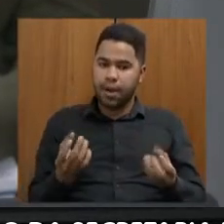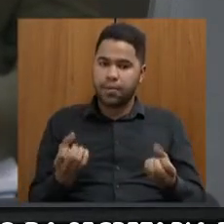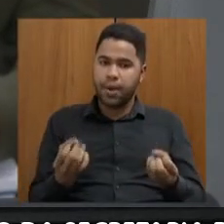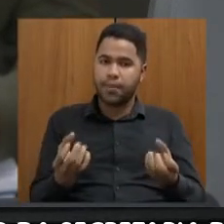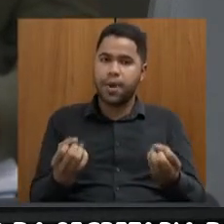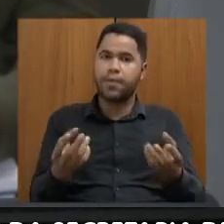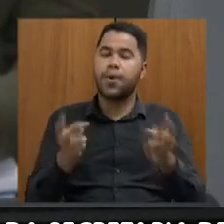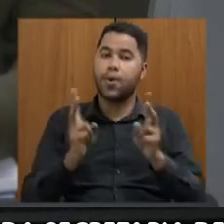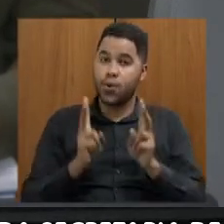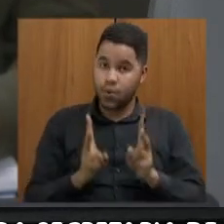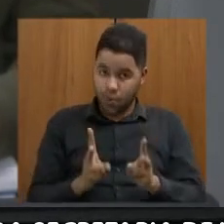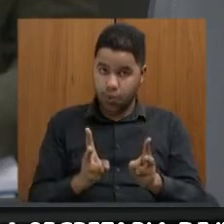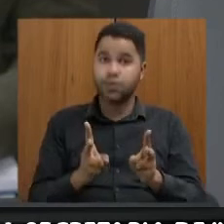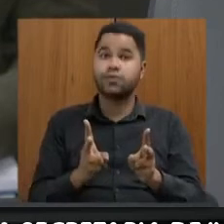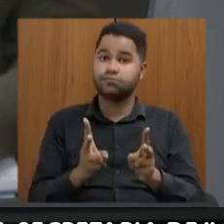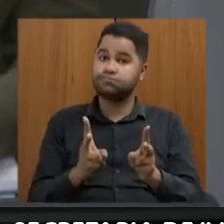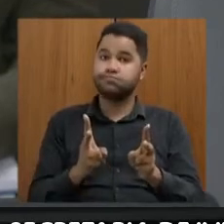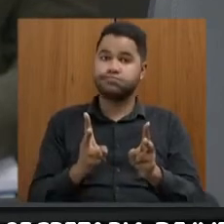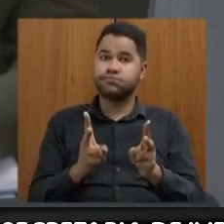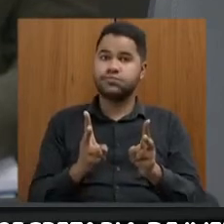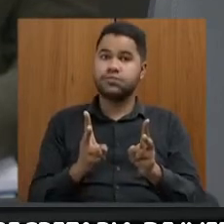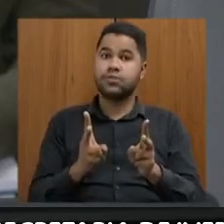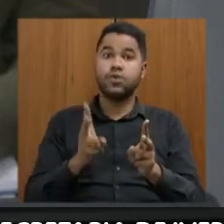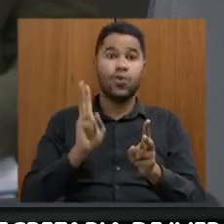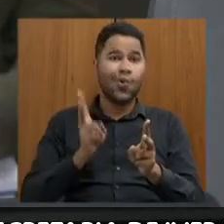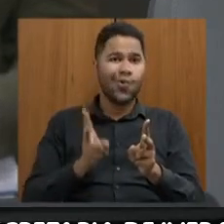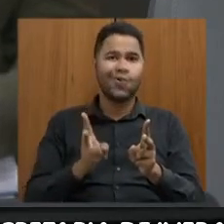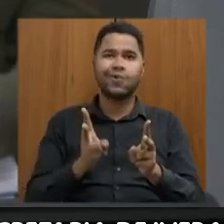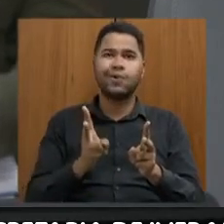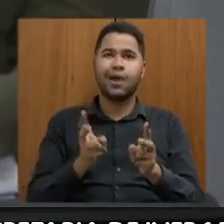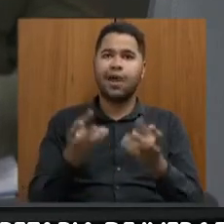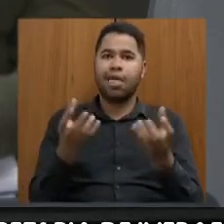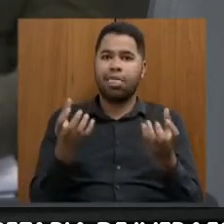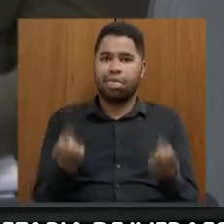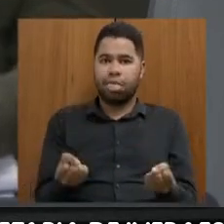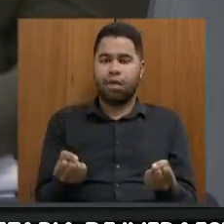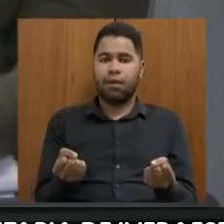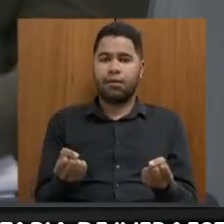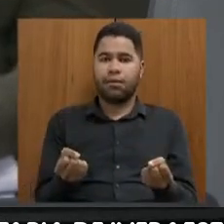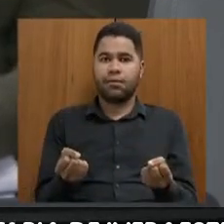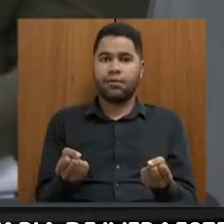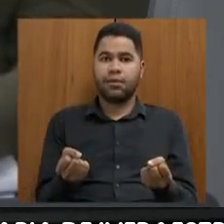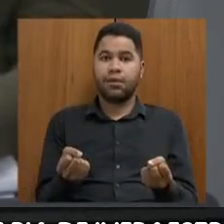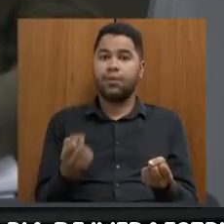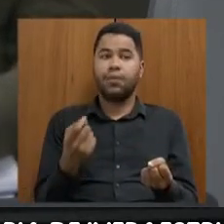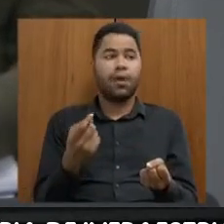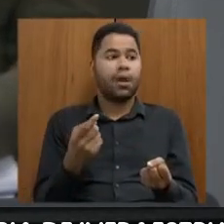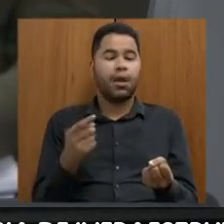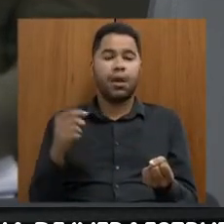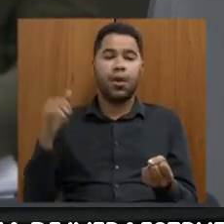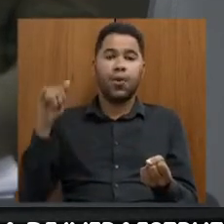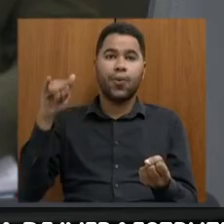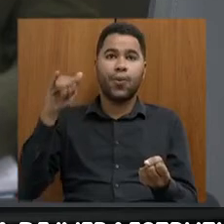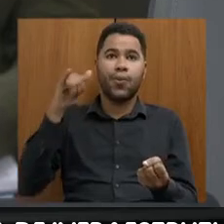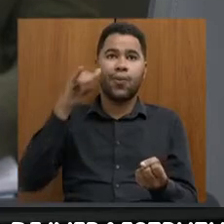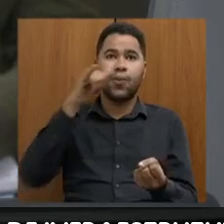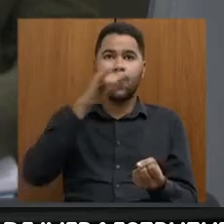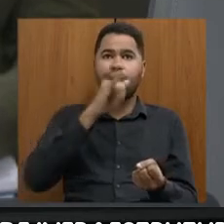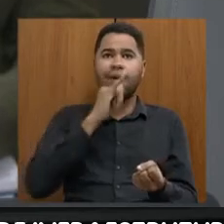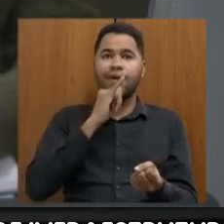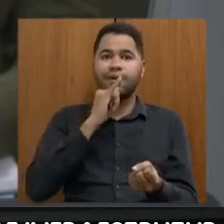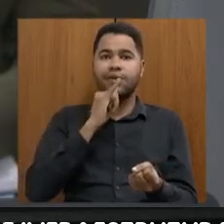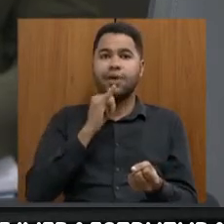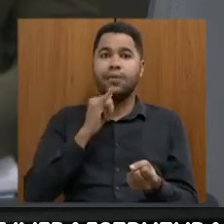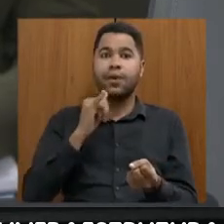Unidos assim vai ser o portas ideal que será pote se não ficasse aceso balizamento noturno durante toda a noite para o voo